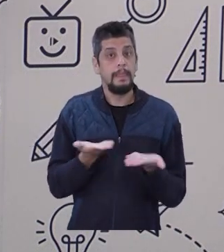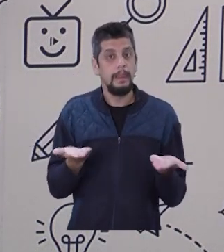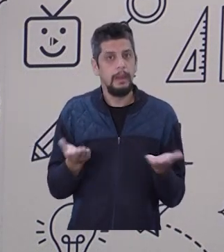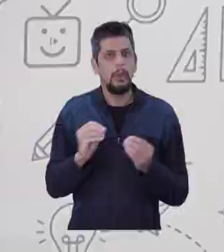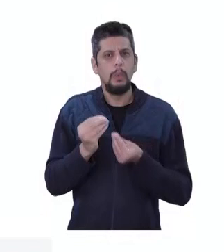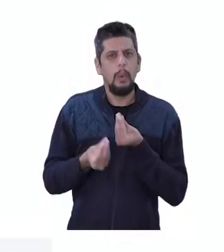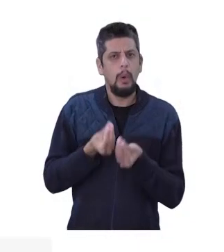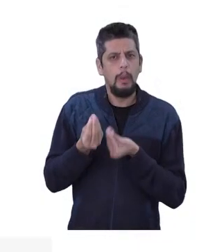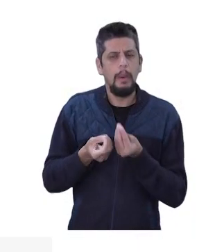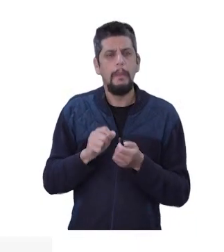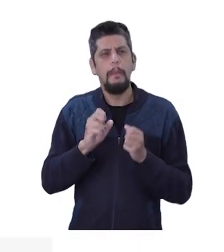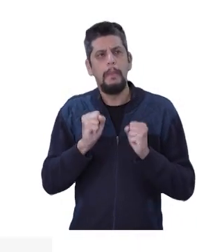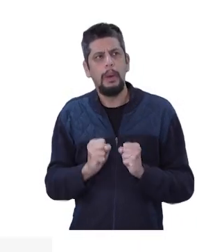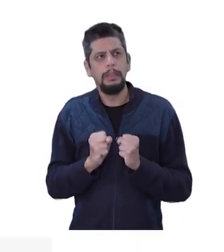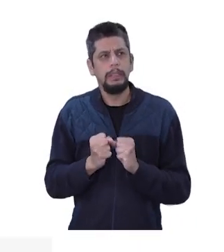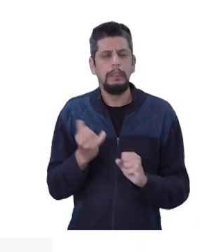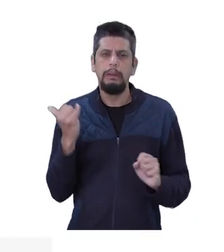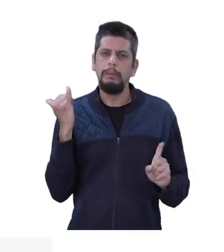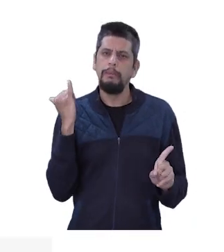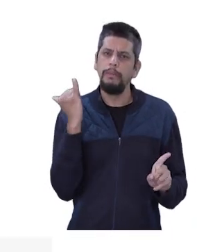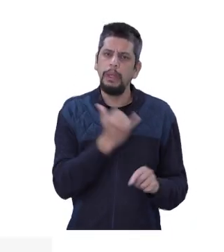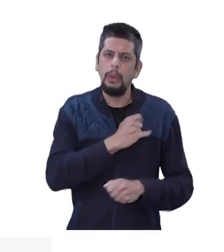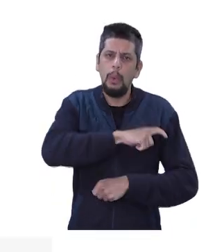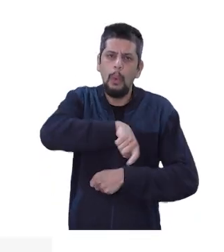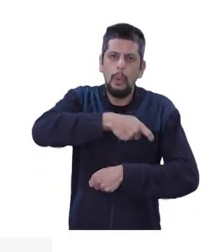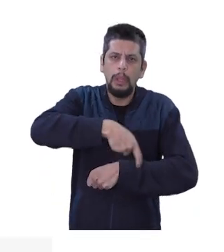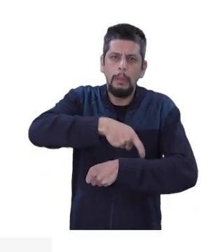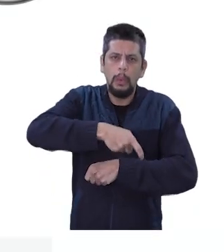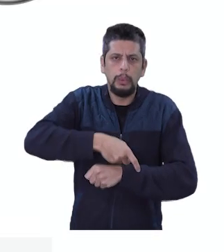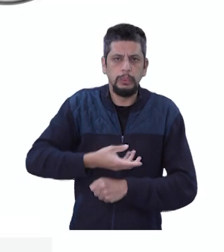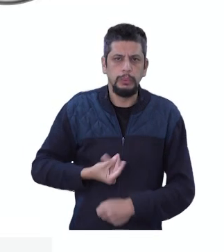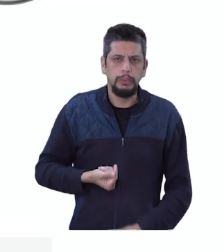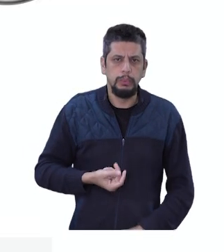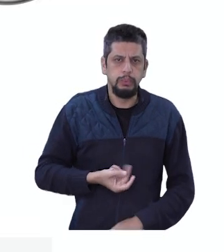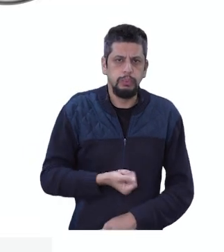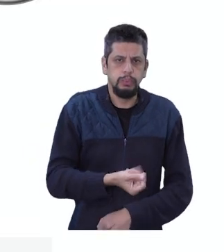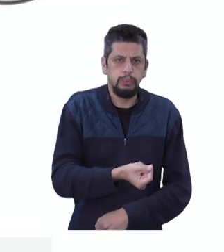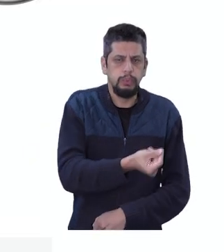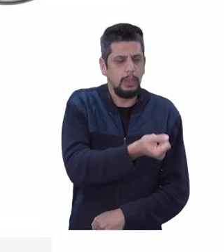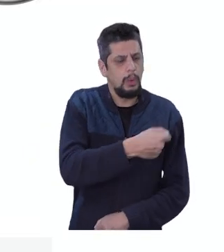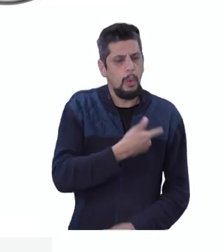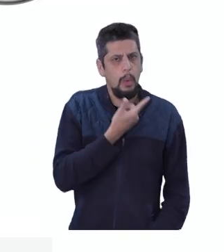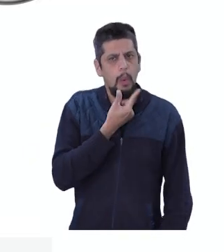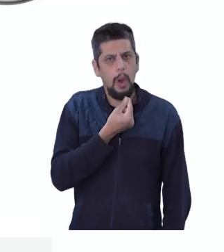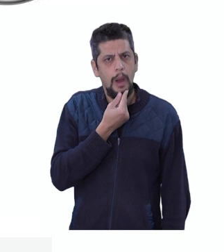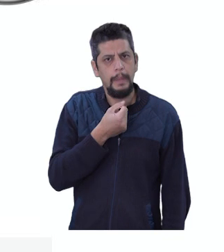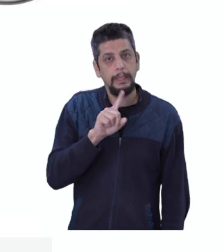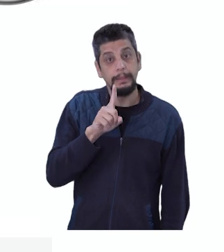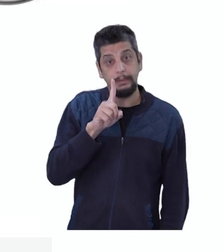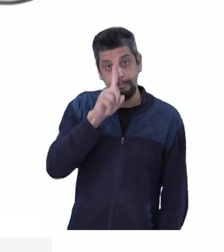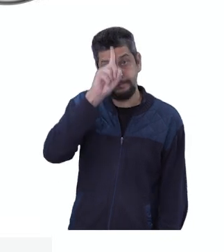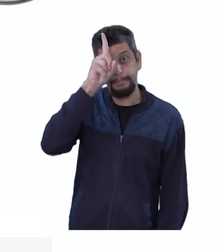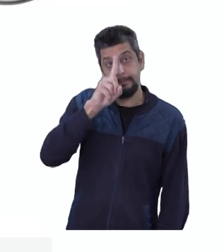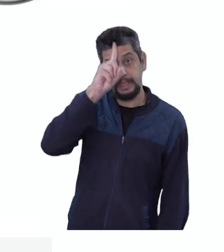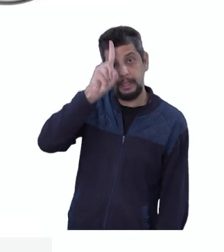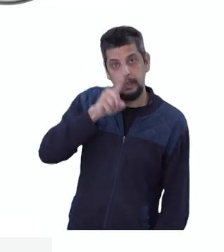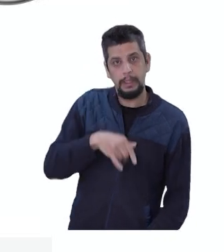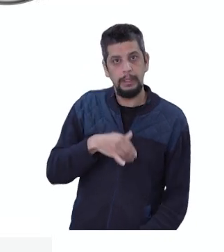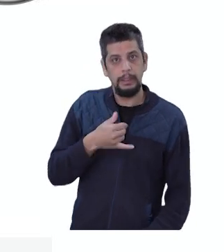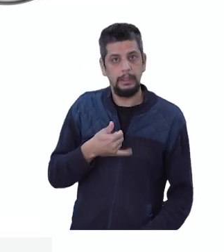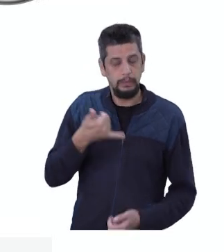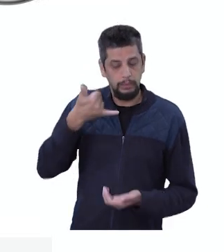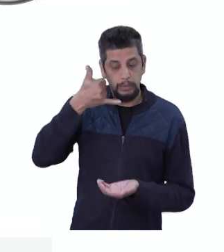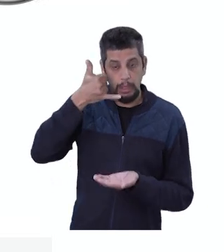Então, como será que a gente pode dizer que o tempo passou? Né? O homem criou alguns instrumentos.